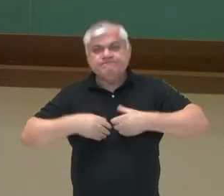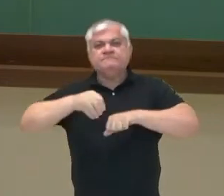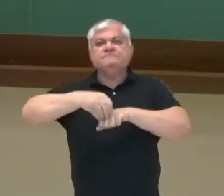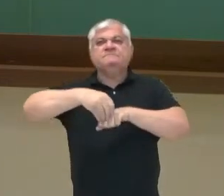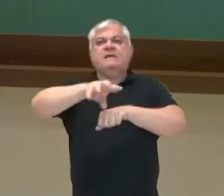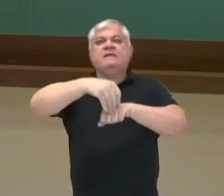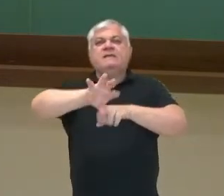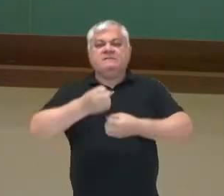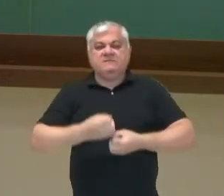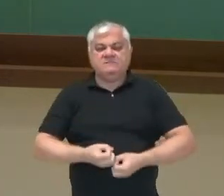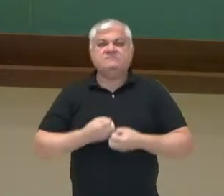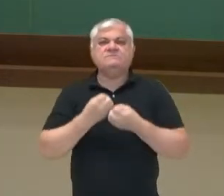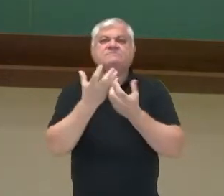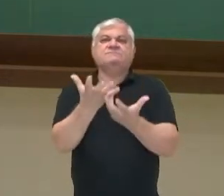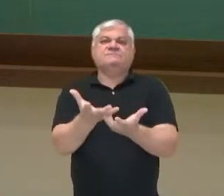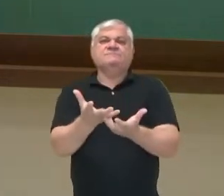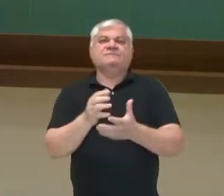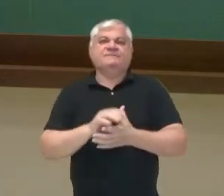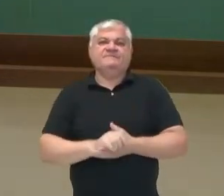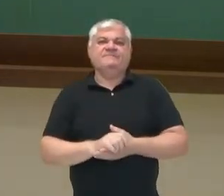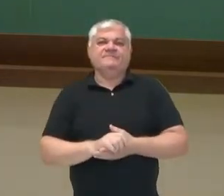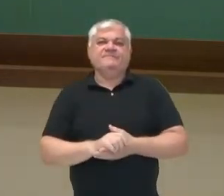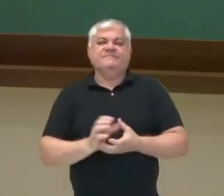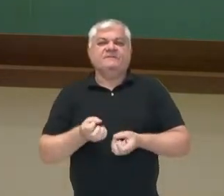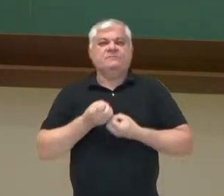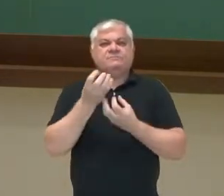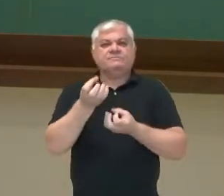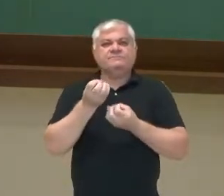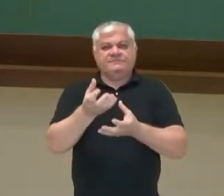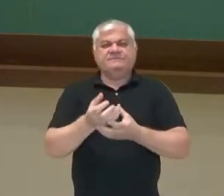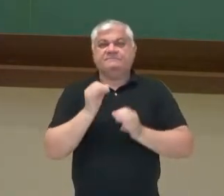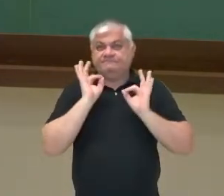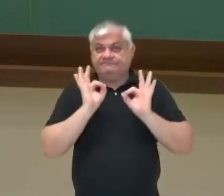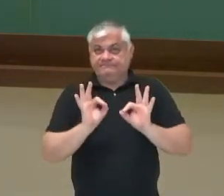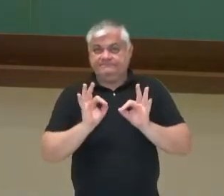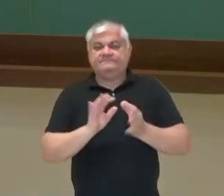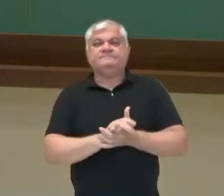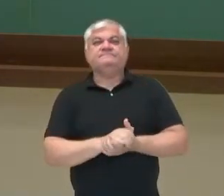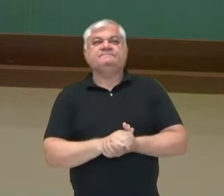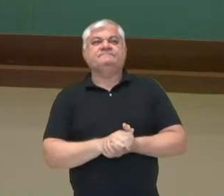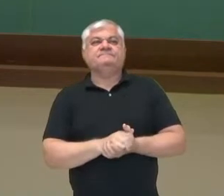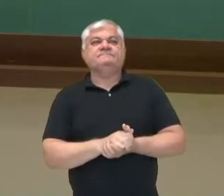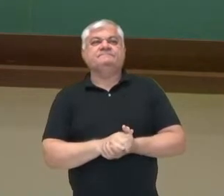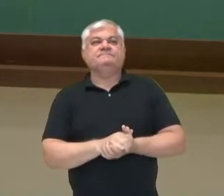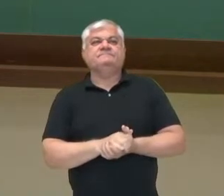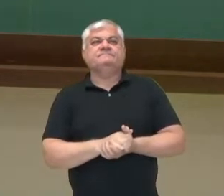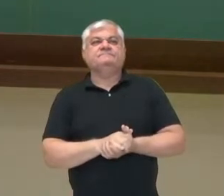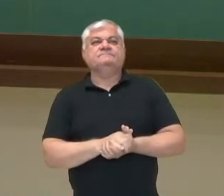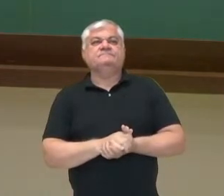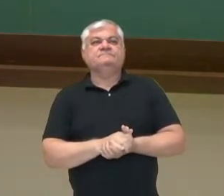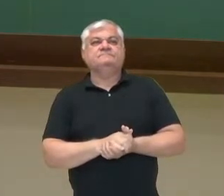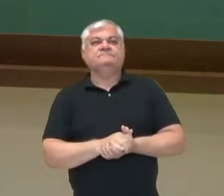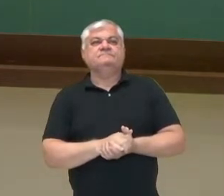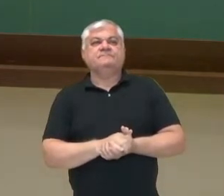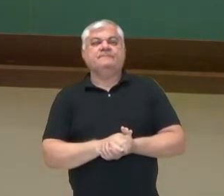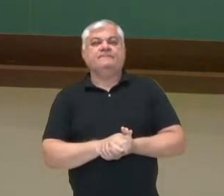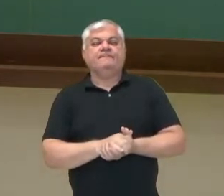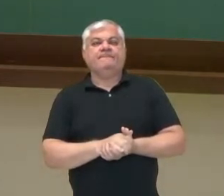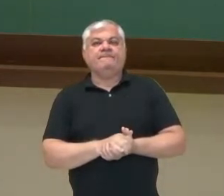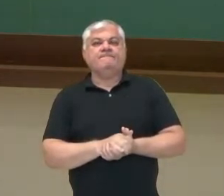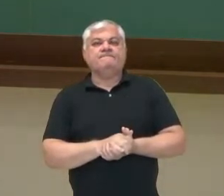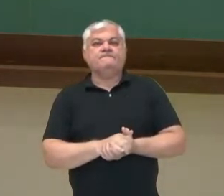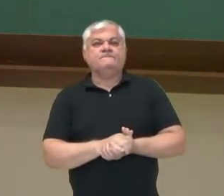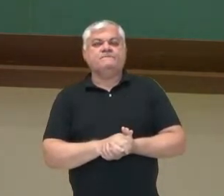pessoas aquela situação, né, aquelas informações, tá bom? Muito bem.